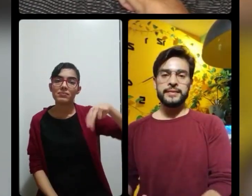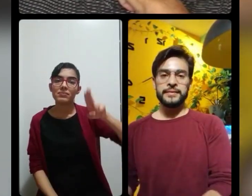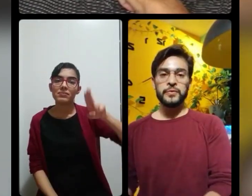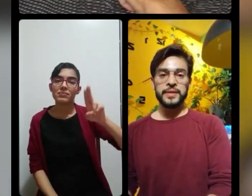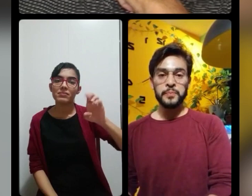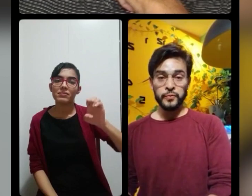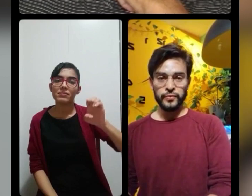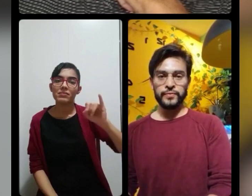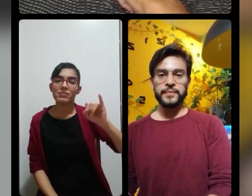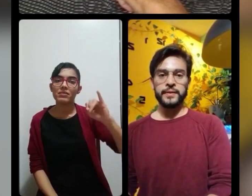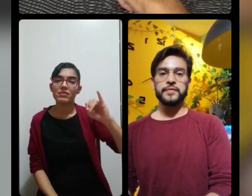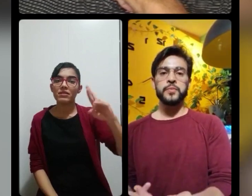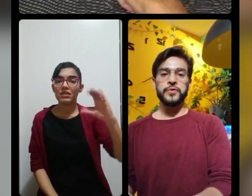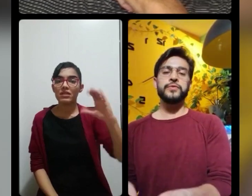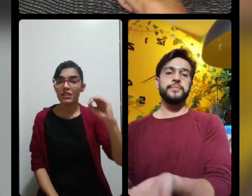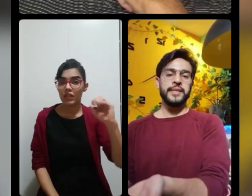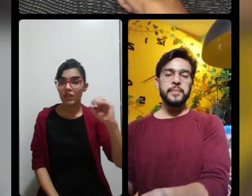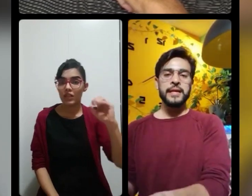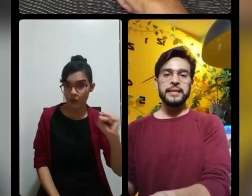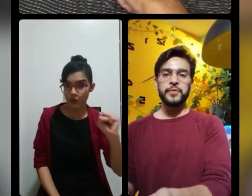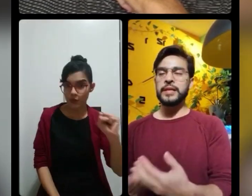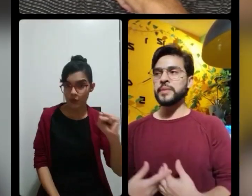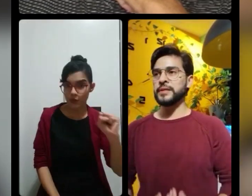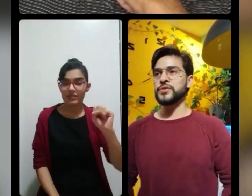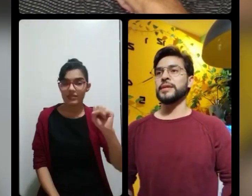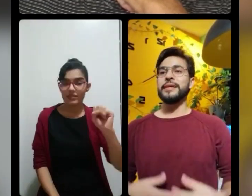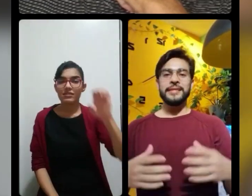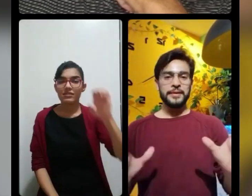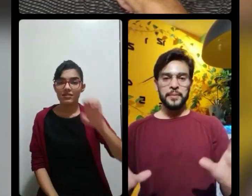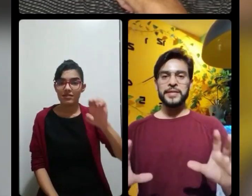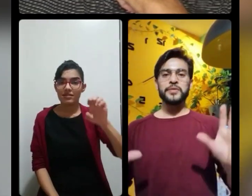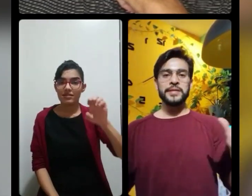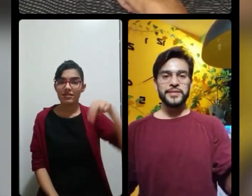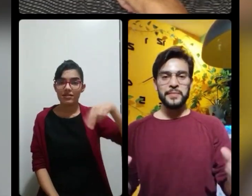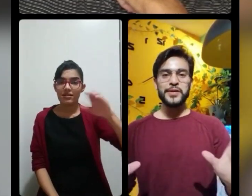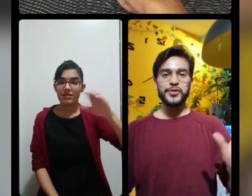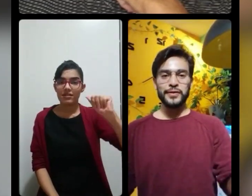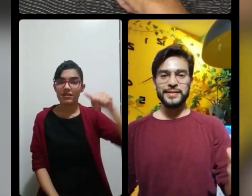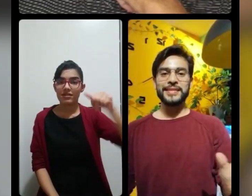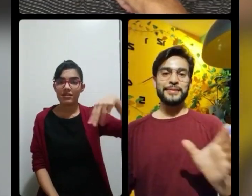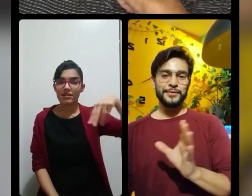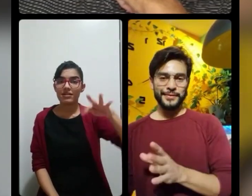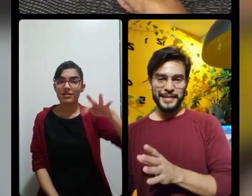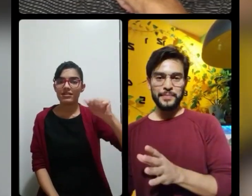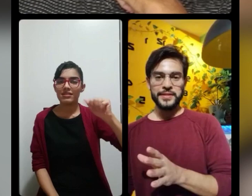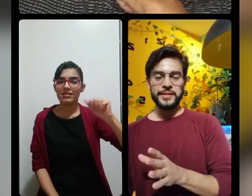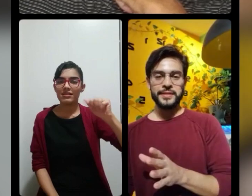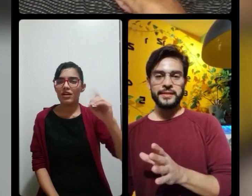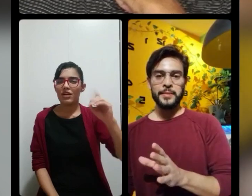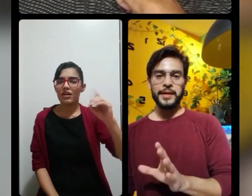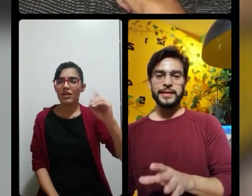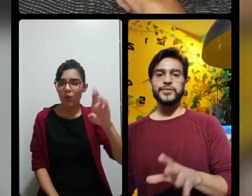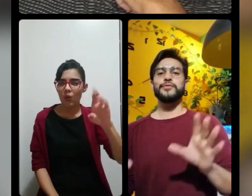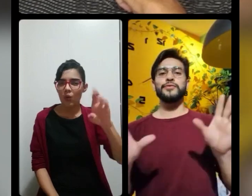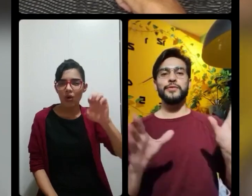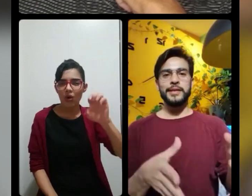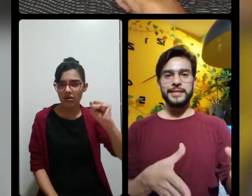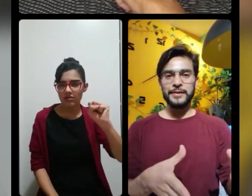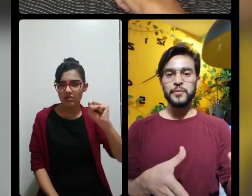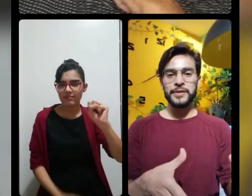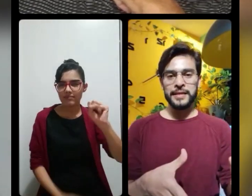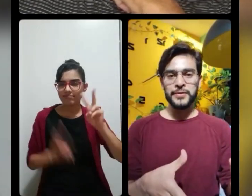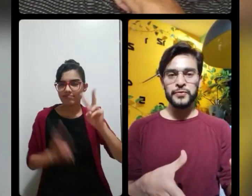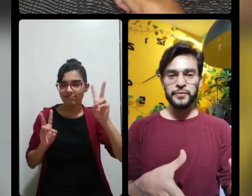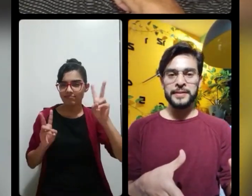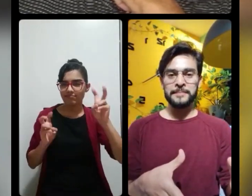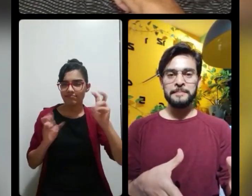a paiada de contraponto, que foi muito trabalhada por Lermanite. Então, é mais ou menos a minha história dentro da pesquisa de Câmara Cascudo e